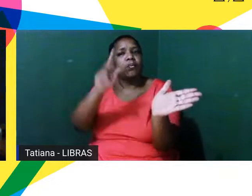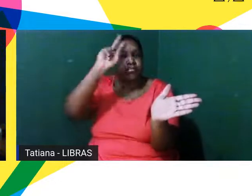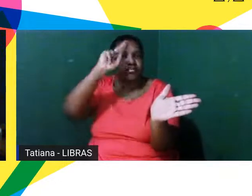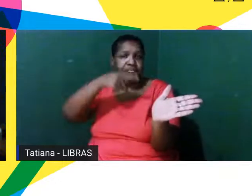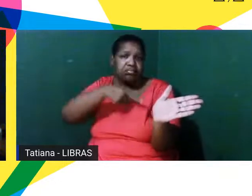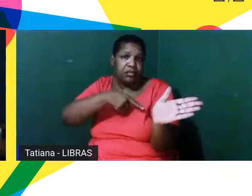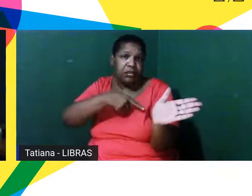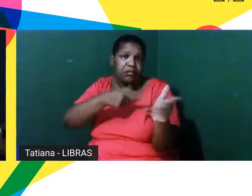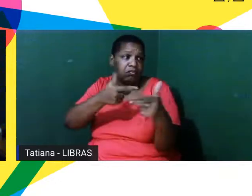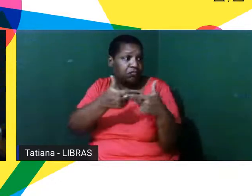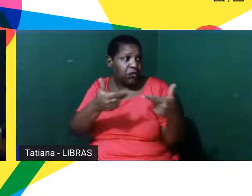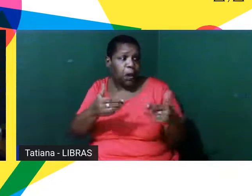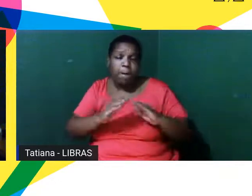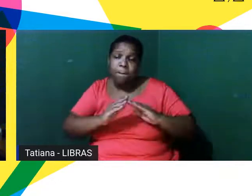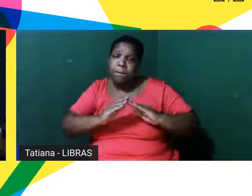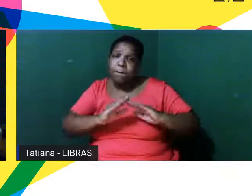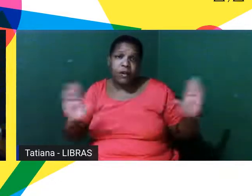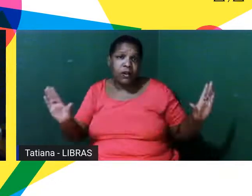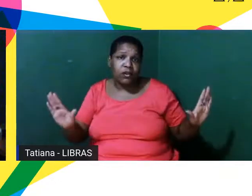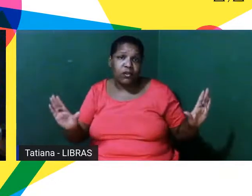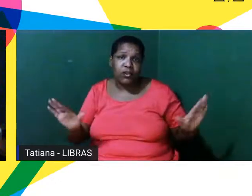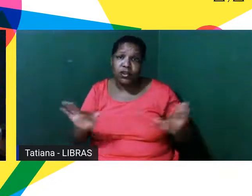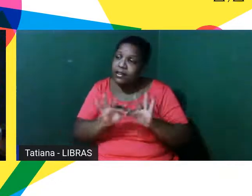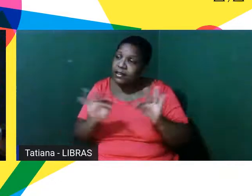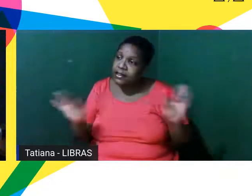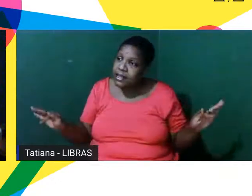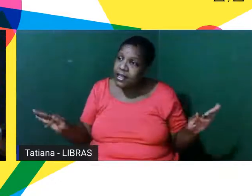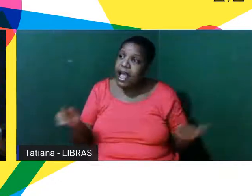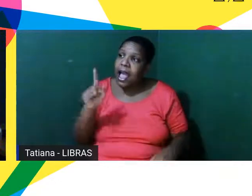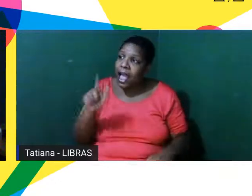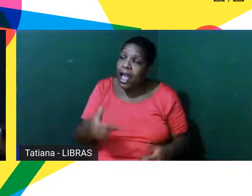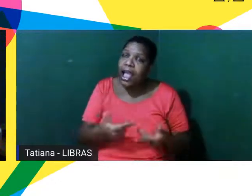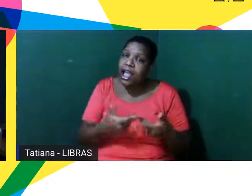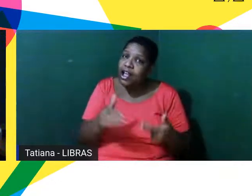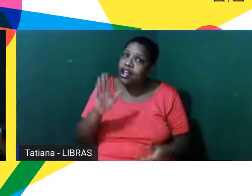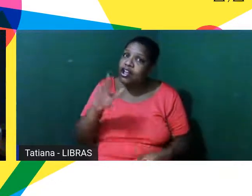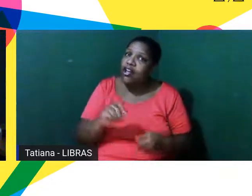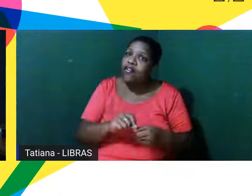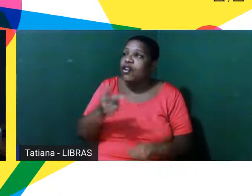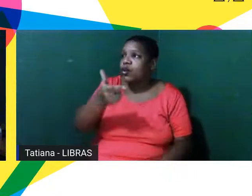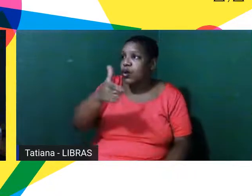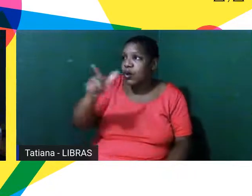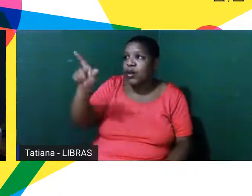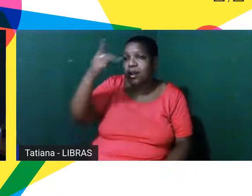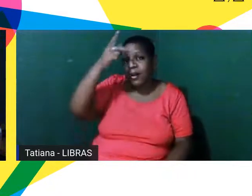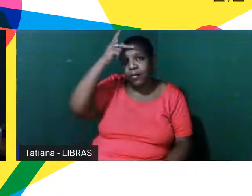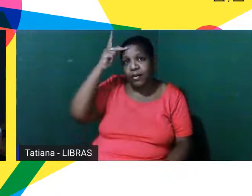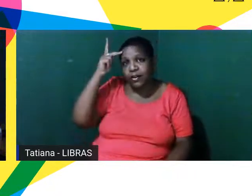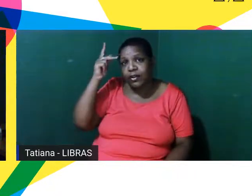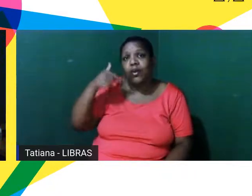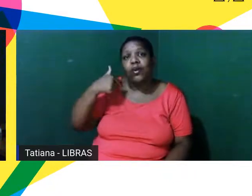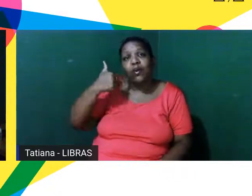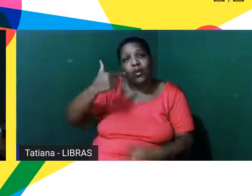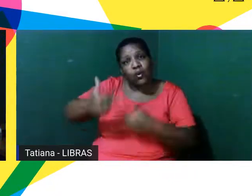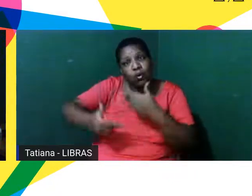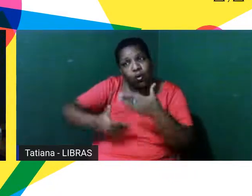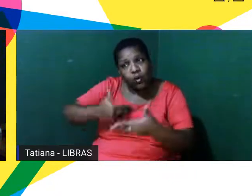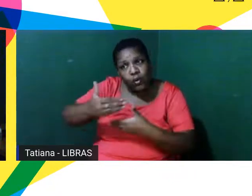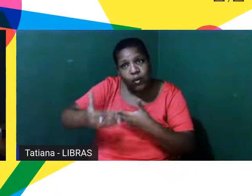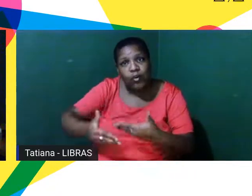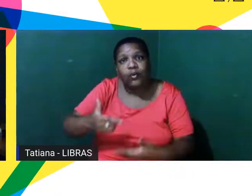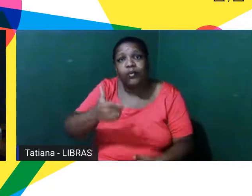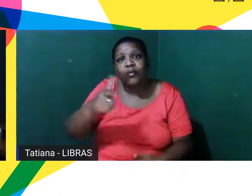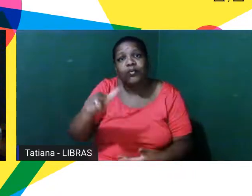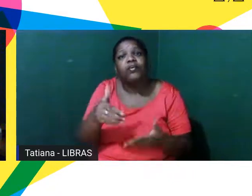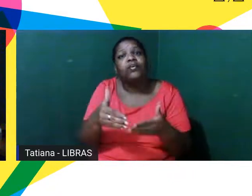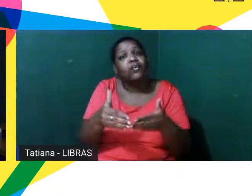o que o material pediu o que o material que já foi feito por outras pessoas que já passou por muitas outras etapas o que